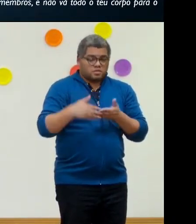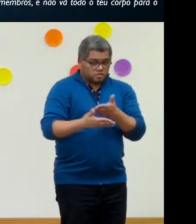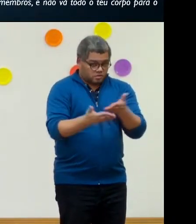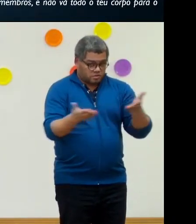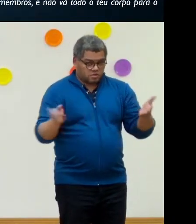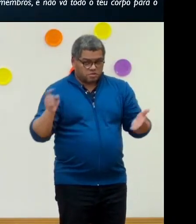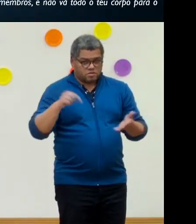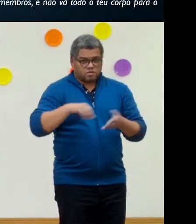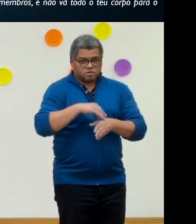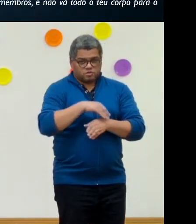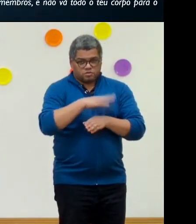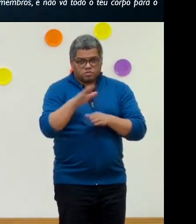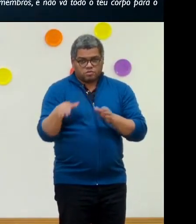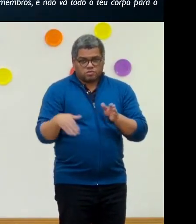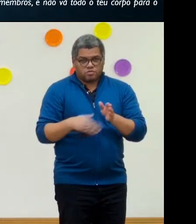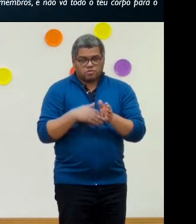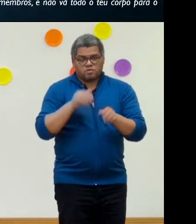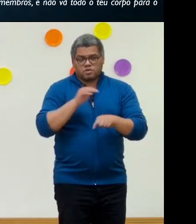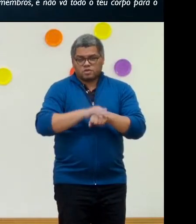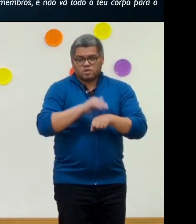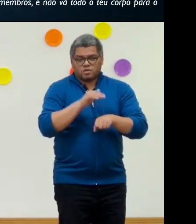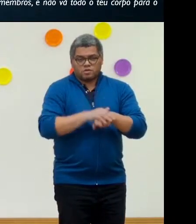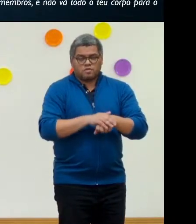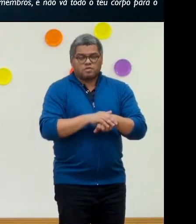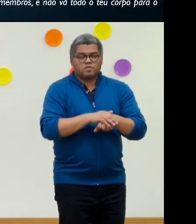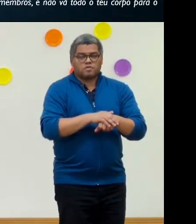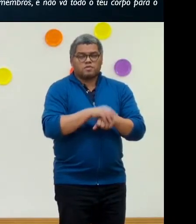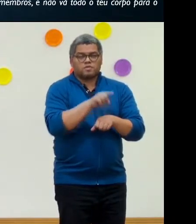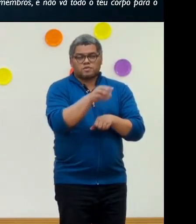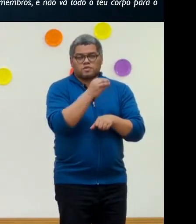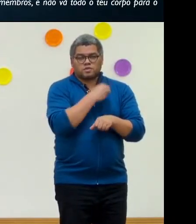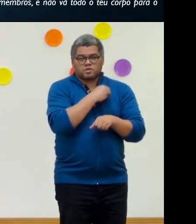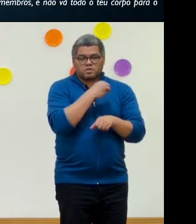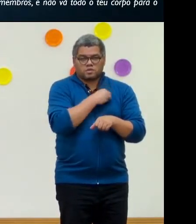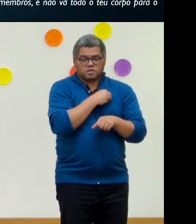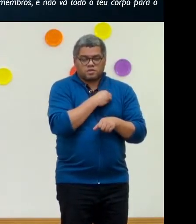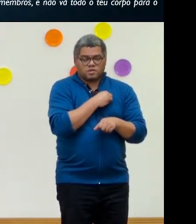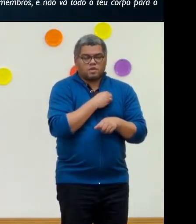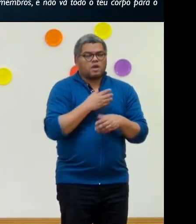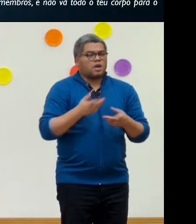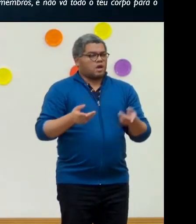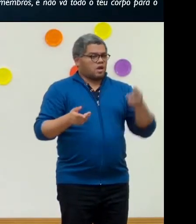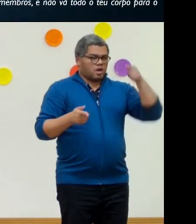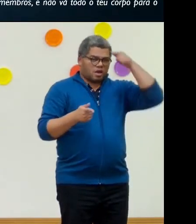pecar. Ô Guilherme, mas você está sendo muito careta, né? Ah, é, Satanás?